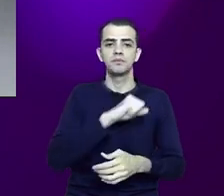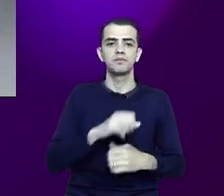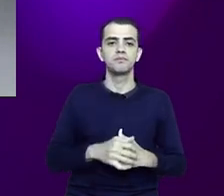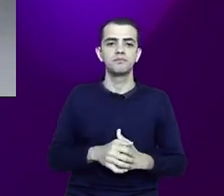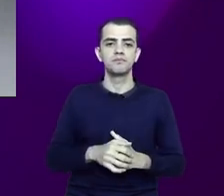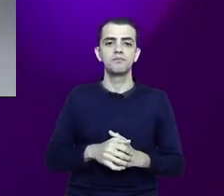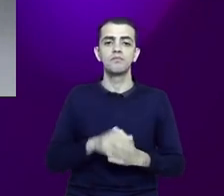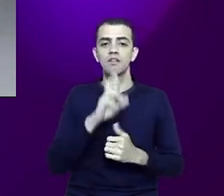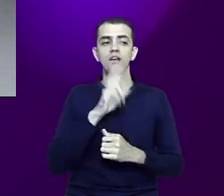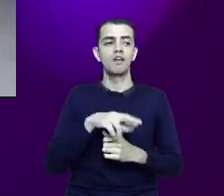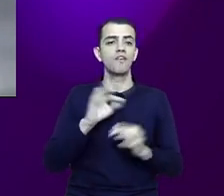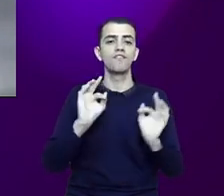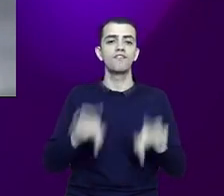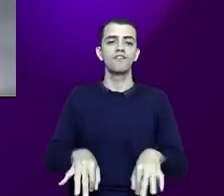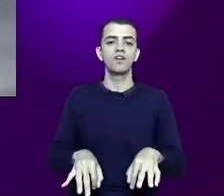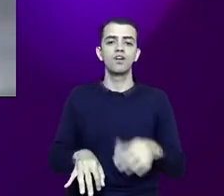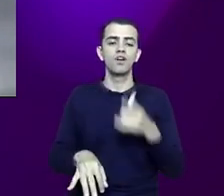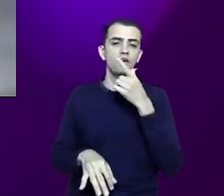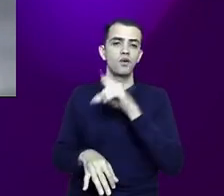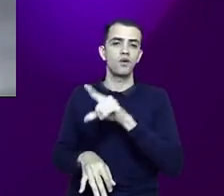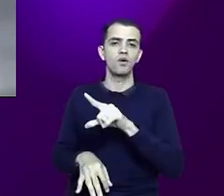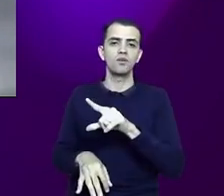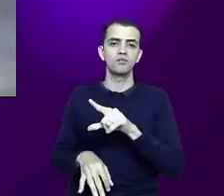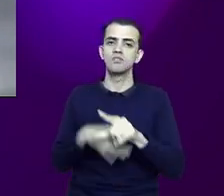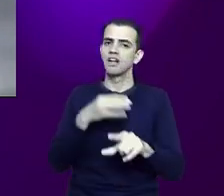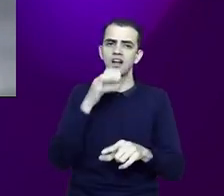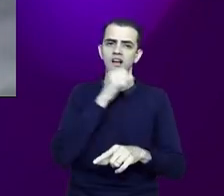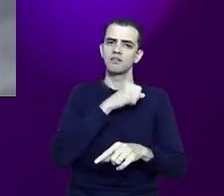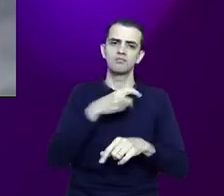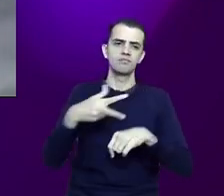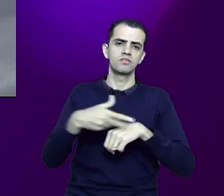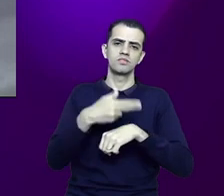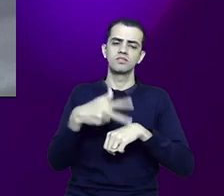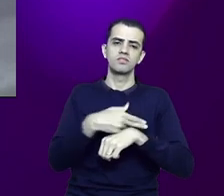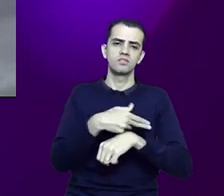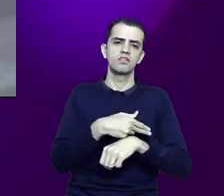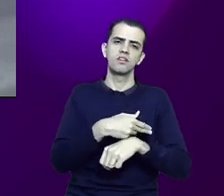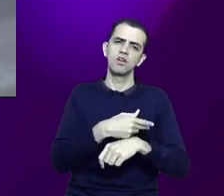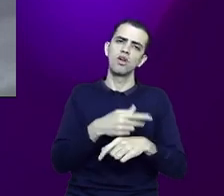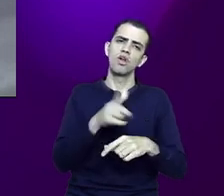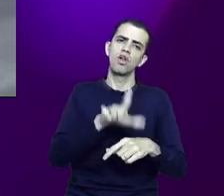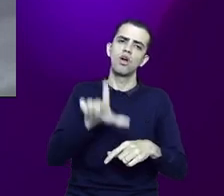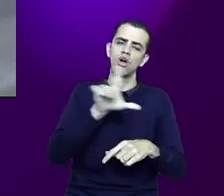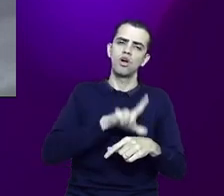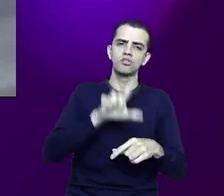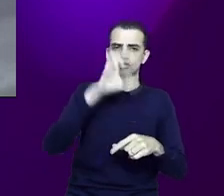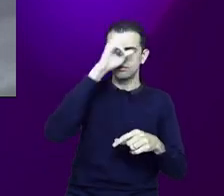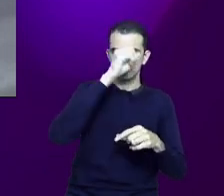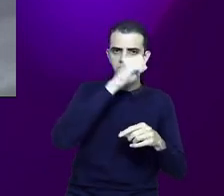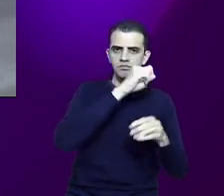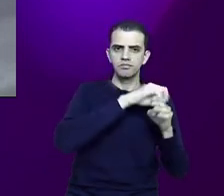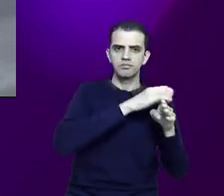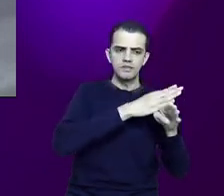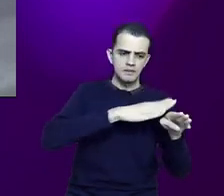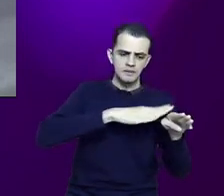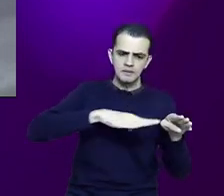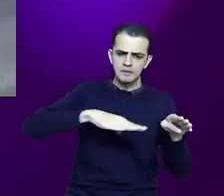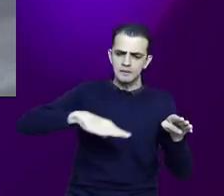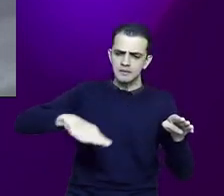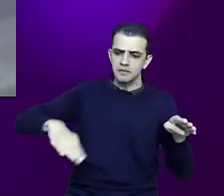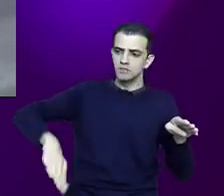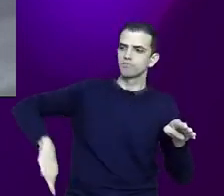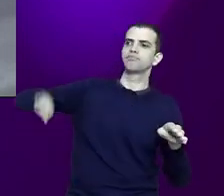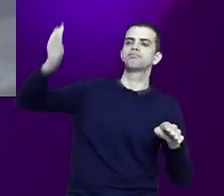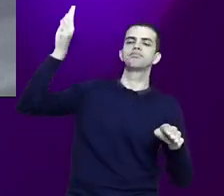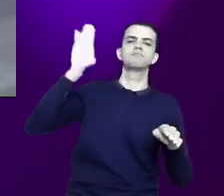resultado final. A cirurgia é uma cirurgia muito rápida. É claro que tem uma curva de aprendizado, mas depois que você passa essa curva de